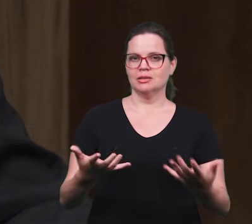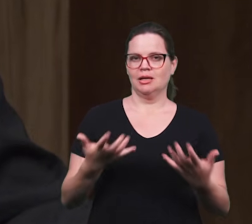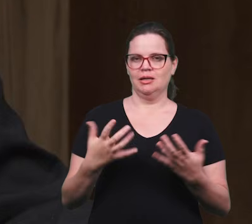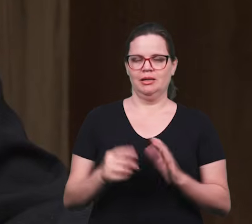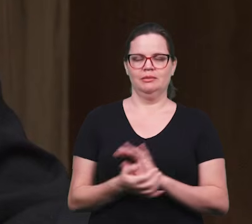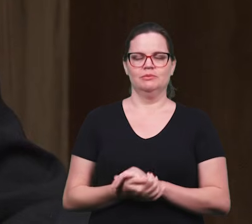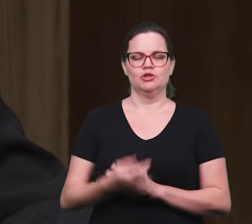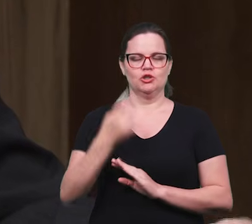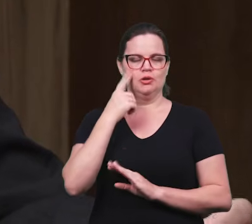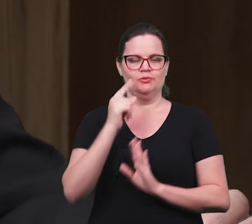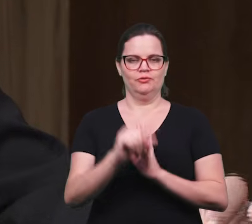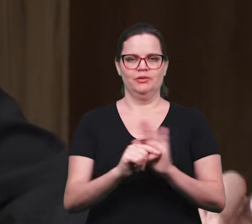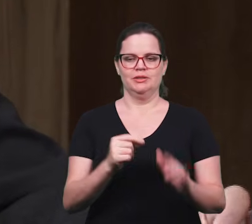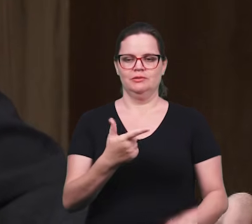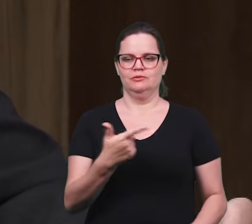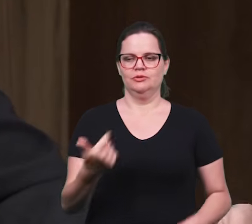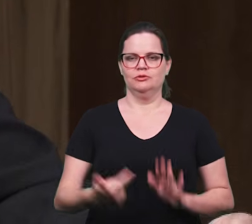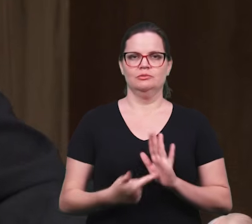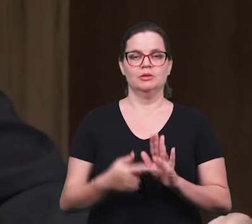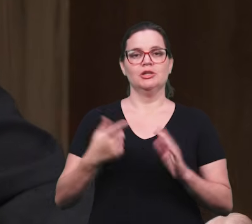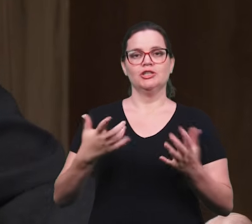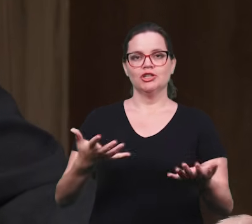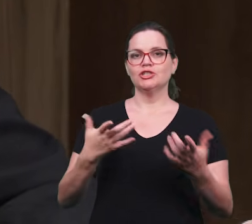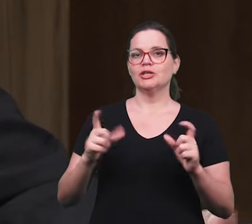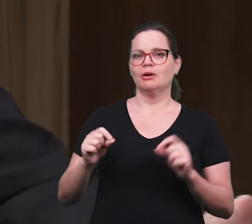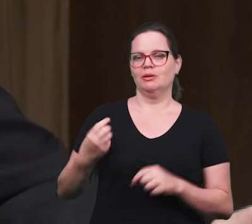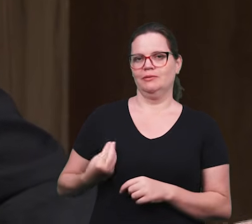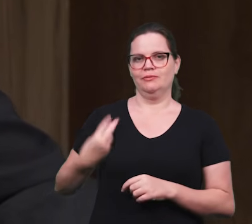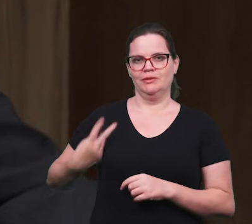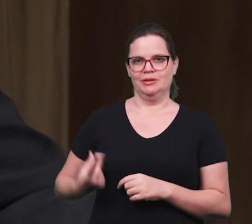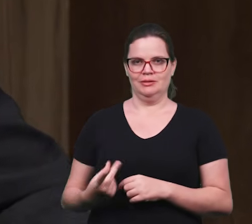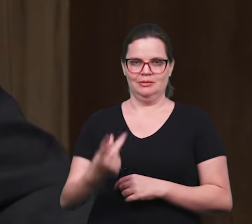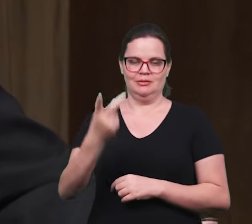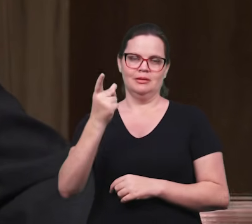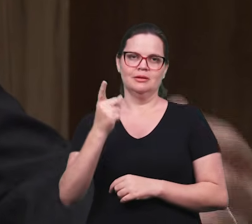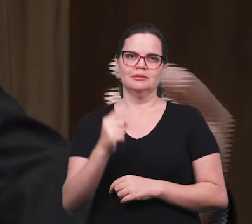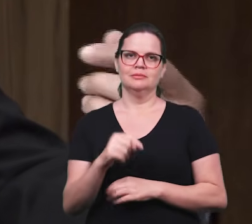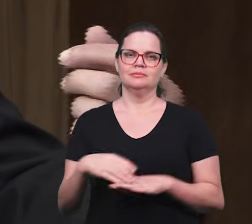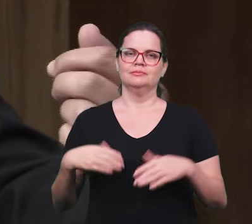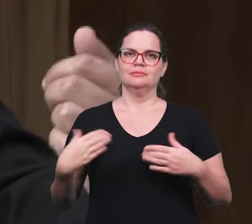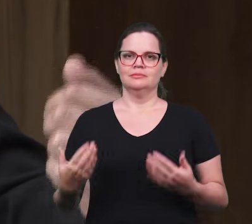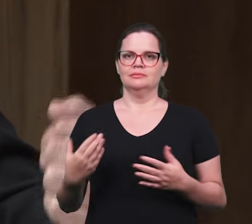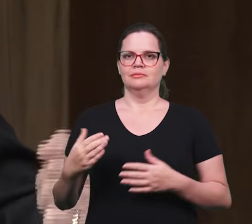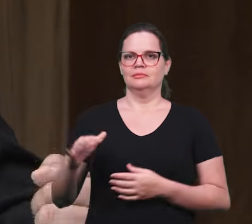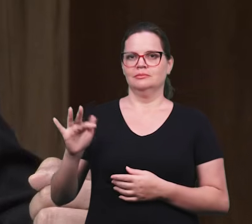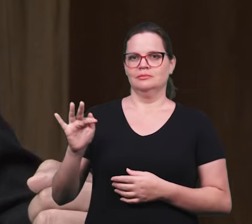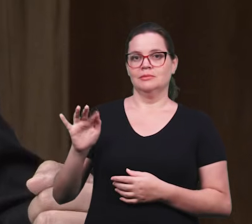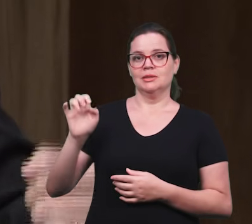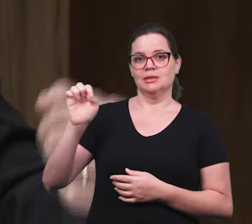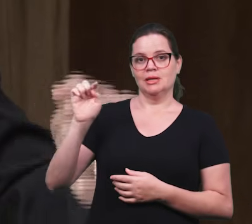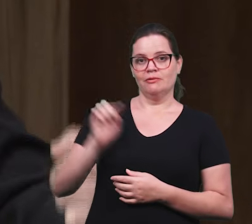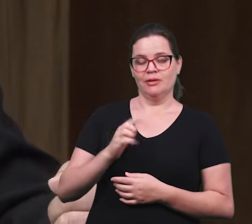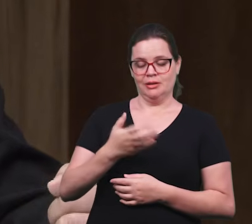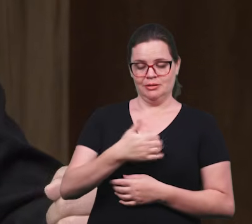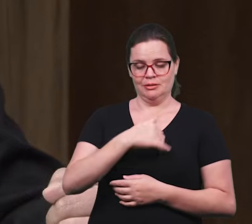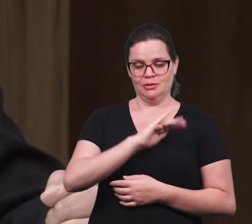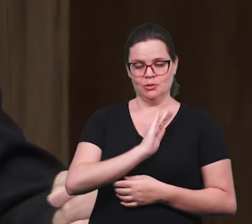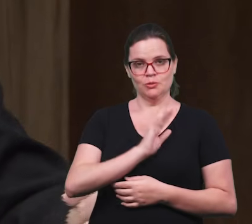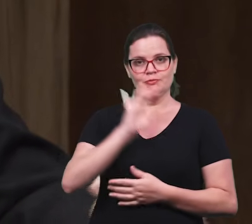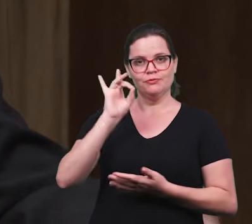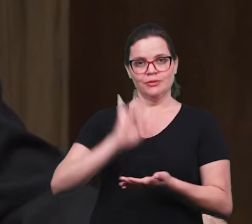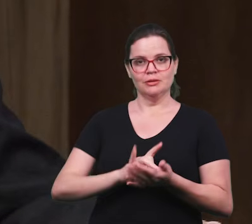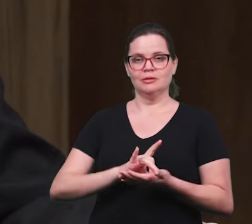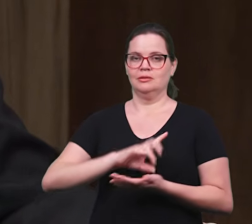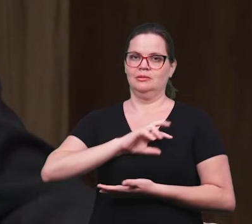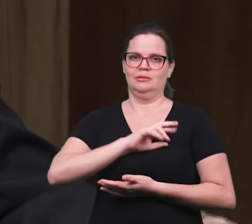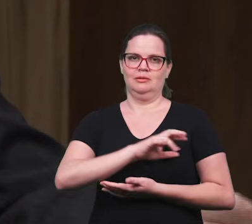verso 21, diz, né? O que nós esperamos é a vida eterna. Então essa fé que é genuína, que está em nós, que não é